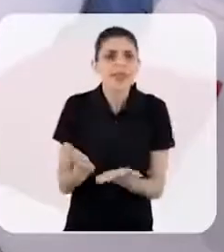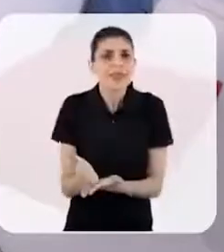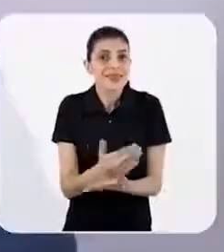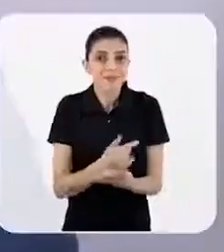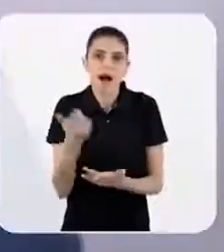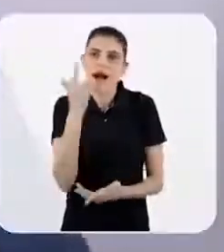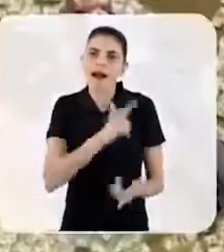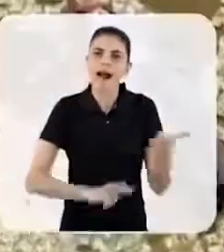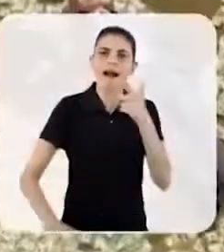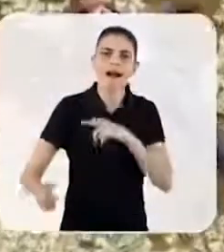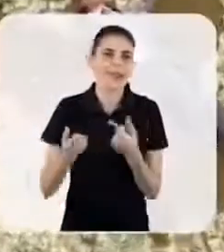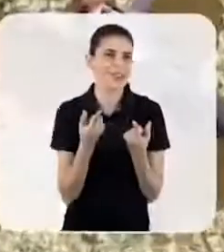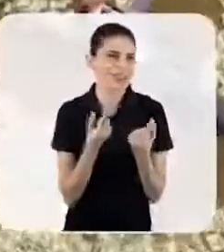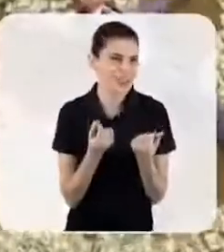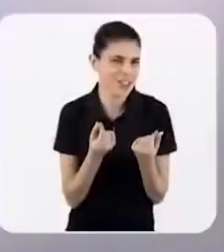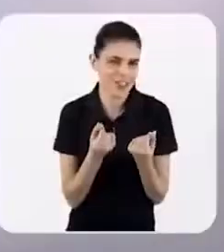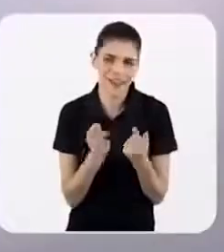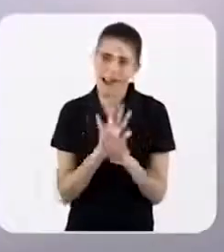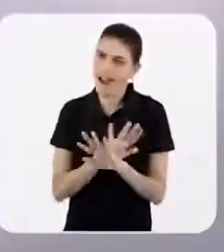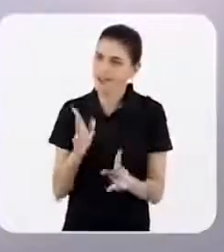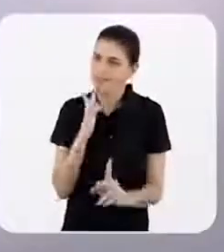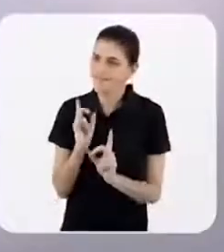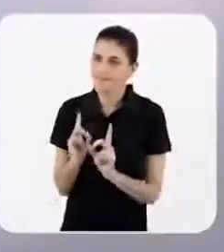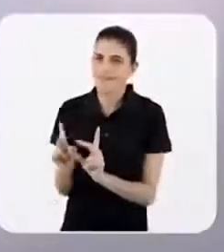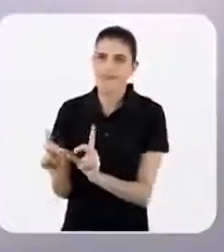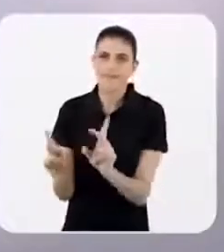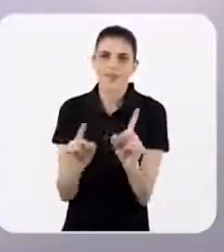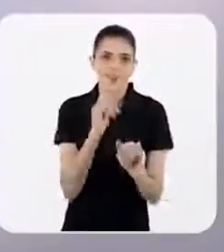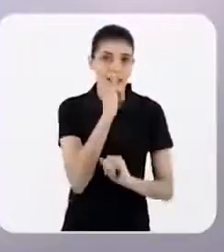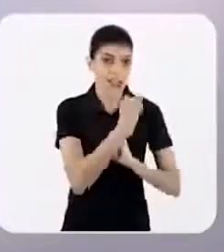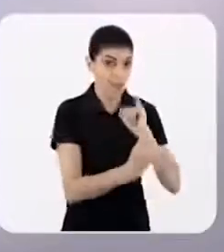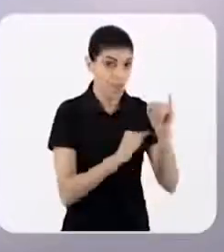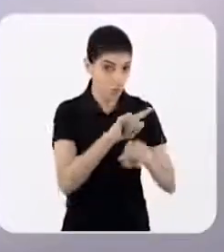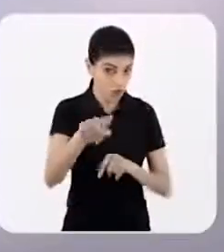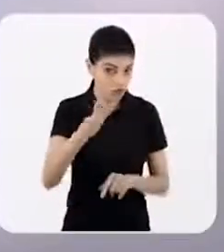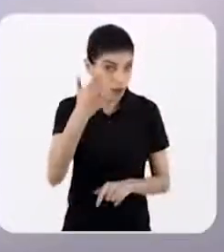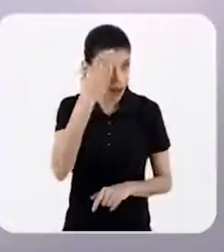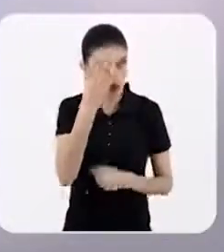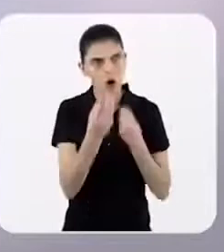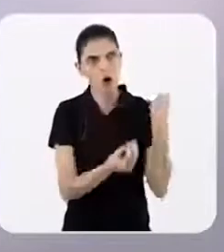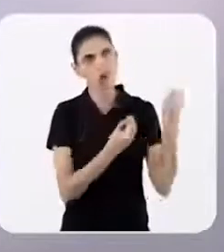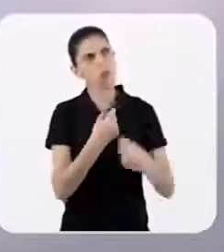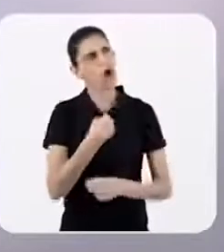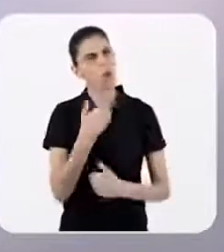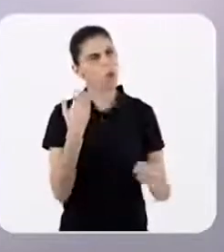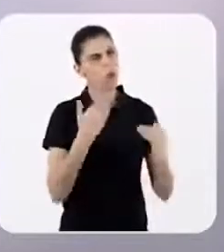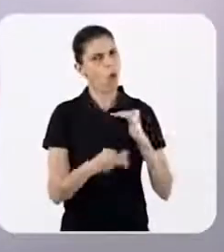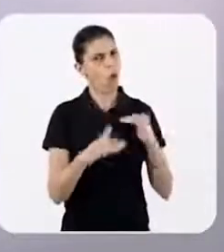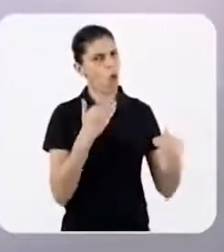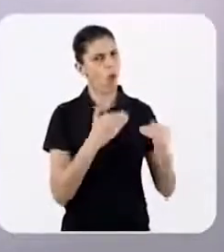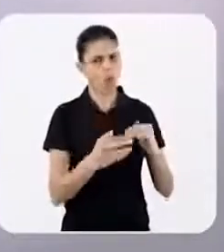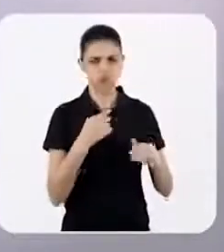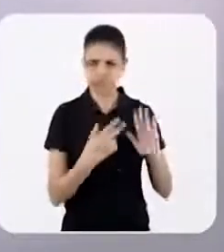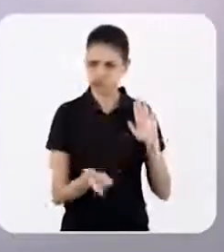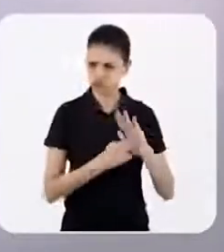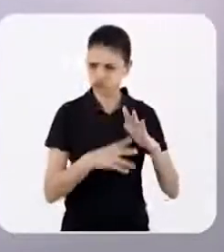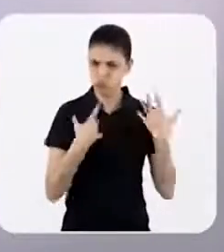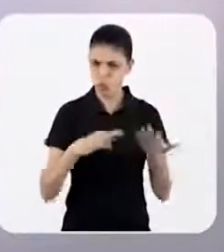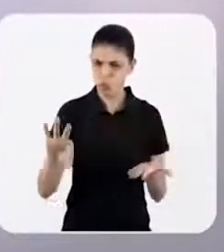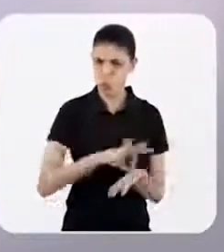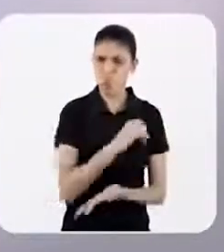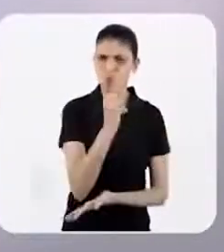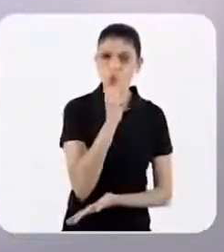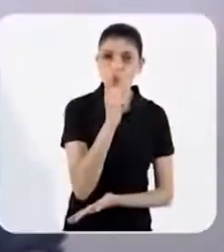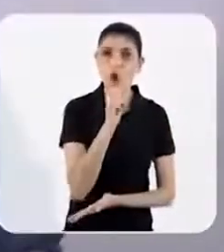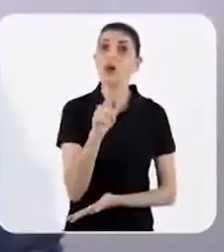querem nossos dados? Para ganhar dinheiro, né, filho? Elas vendem essas informações. Pois é, você agora já deve estar pensando, mas eu não concordo com isso, eu não admito